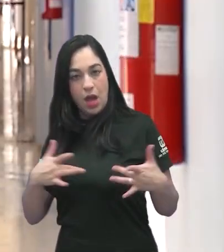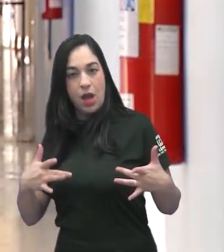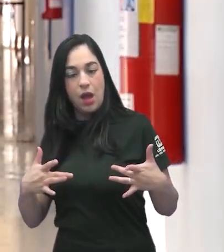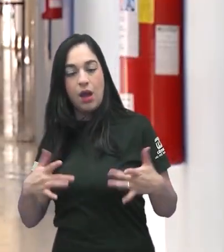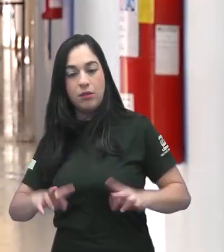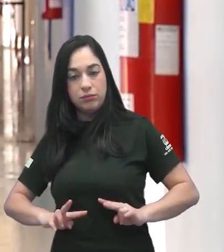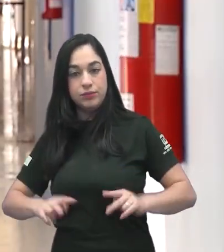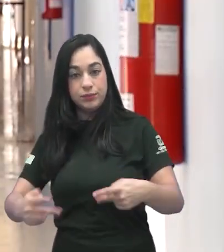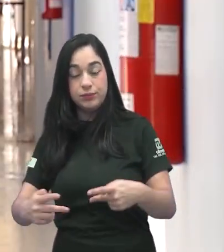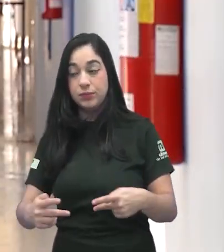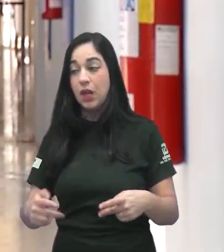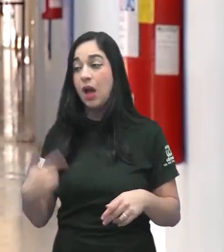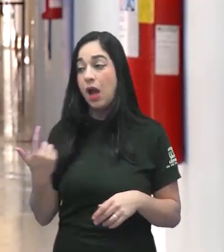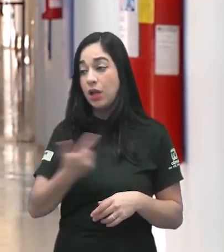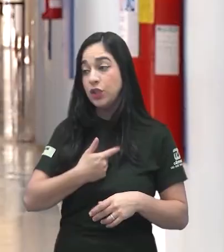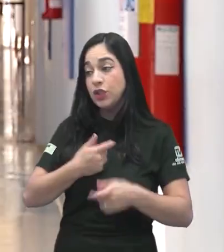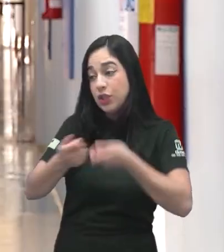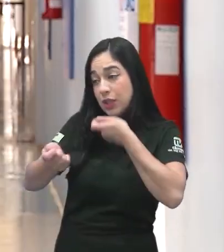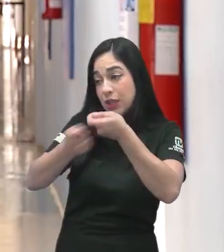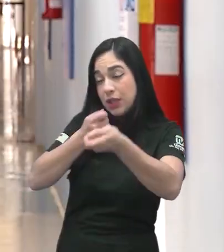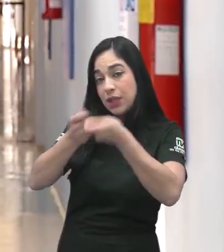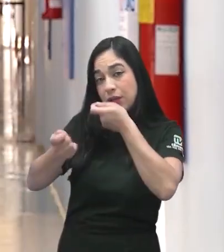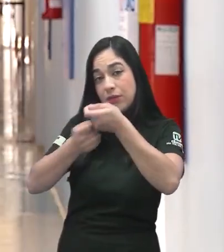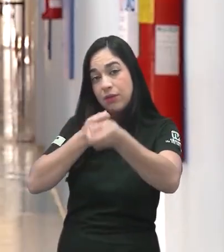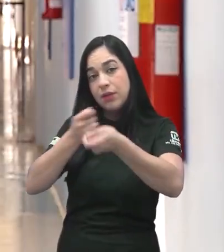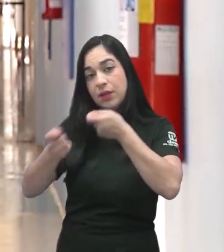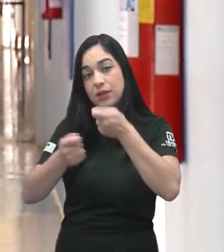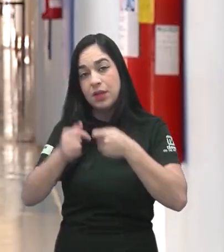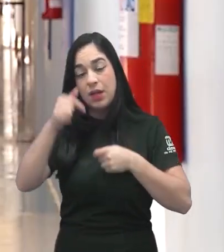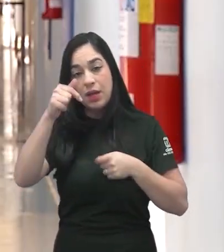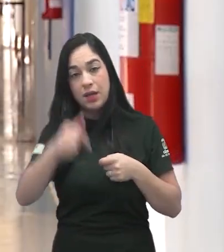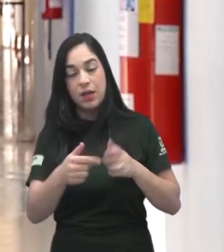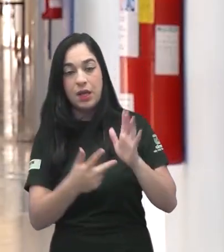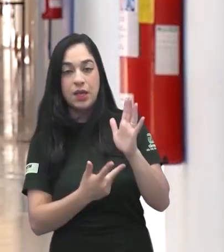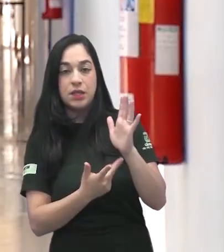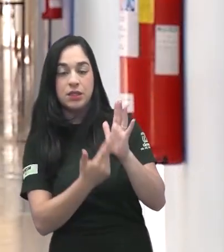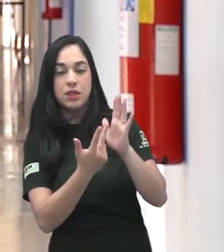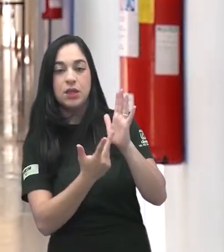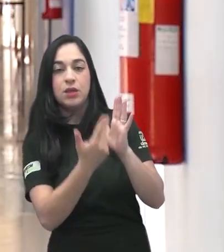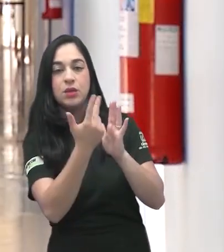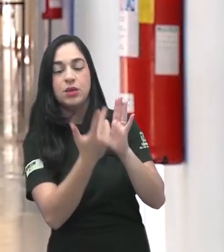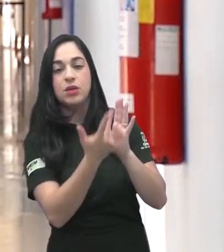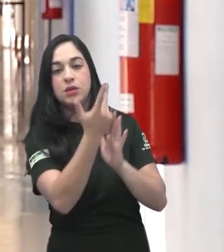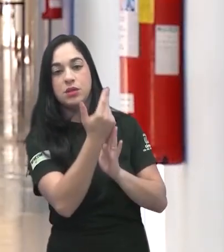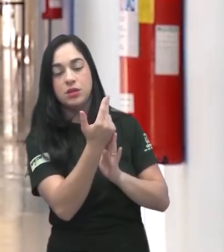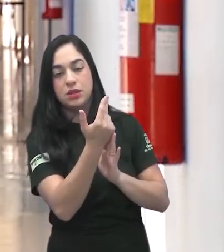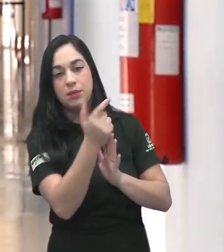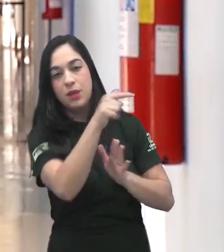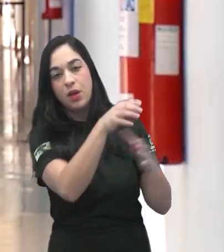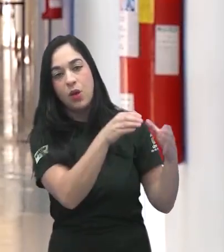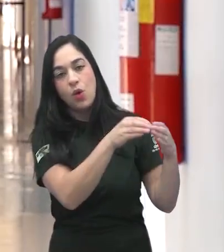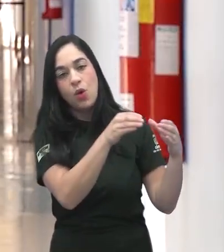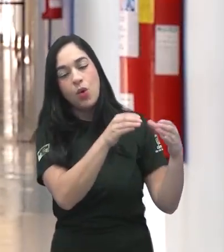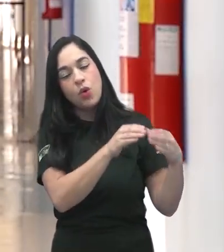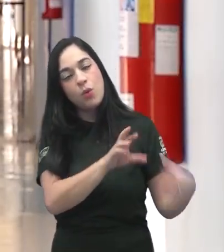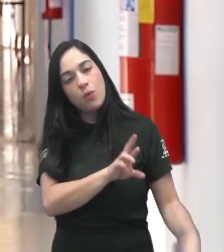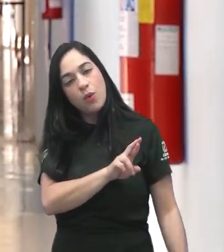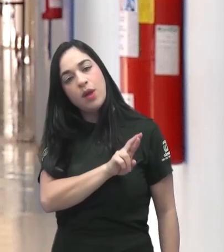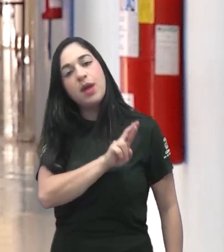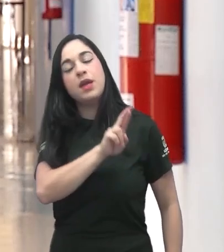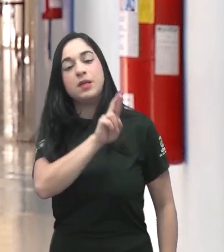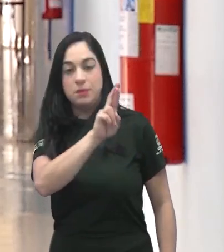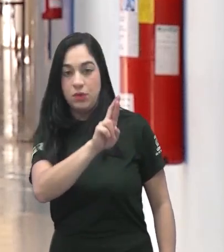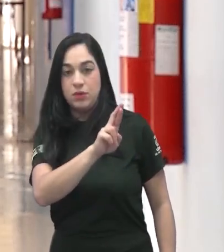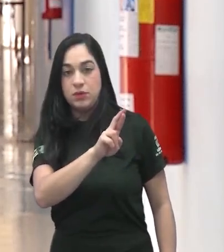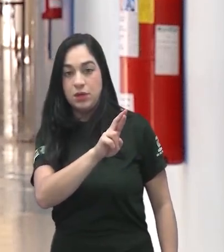esse paciente que é validado como potencial doador e disponibilizamos o centro cirúrgico para que a organização de procura de órgãos,